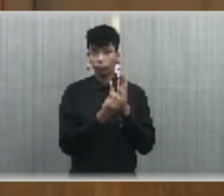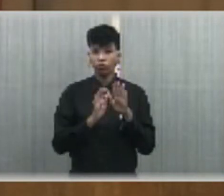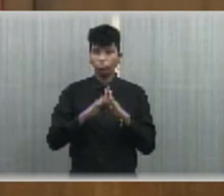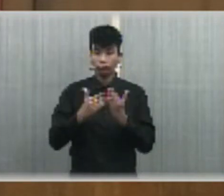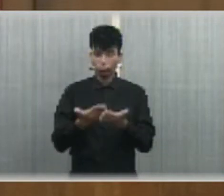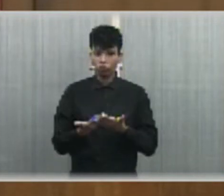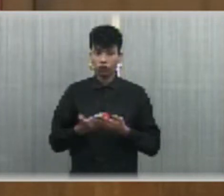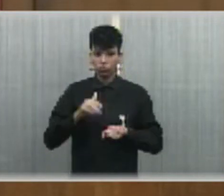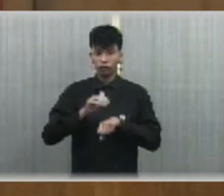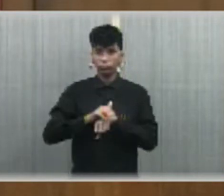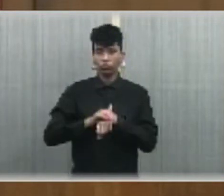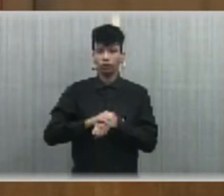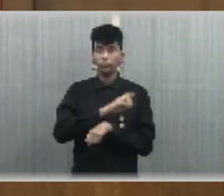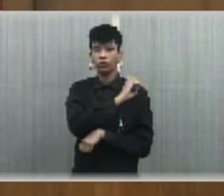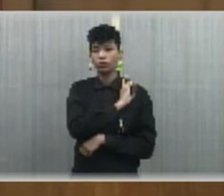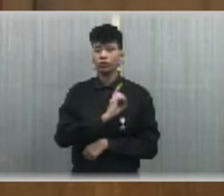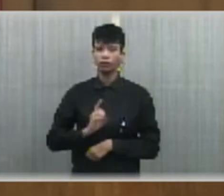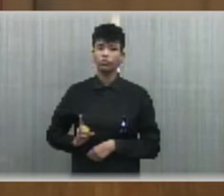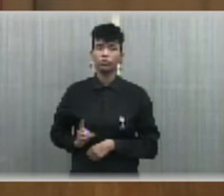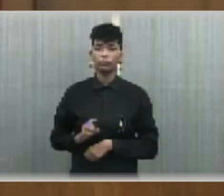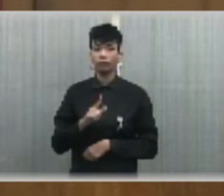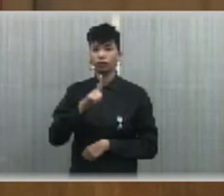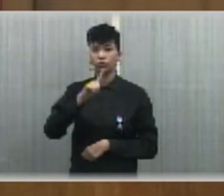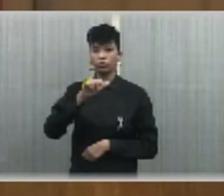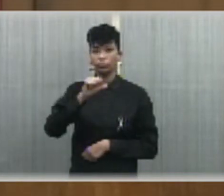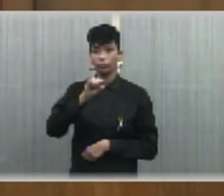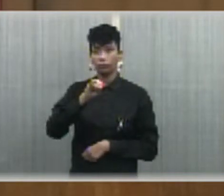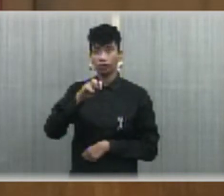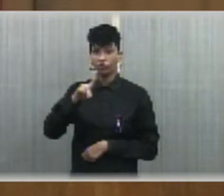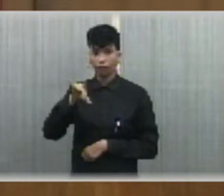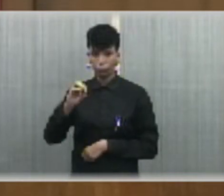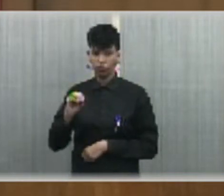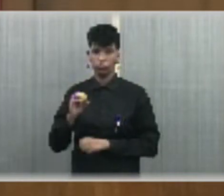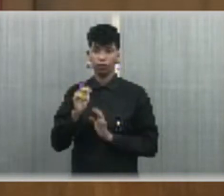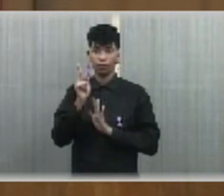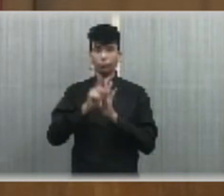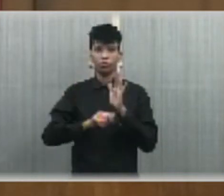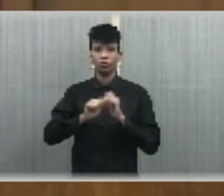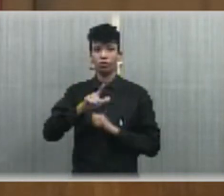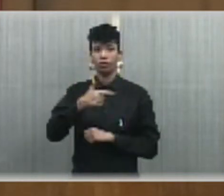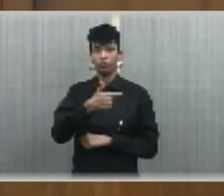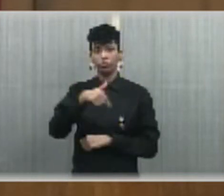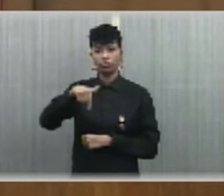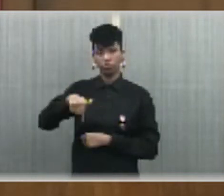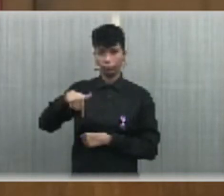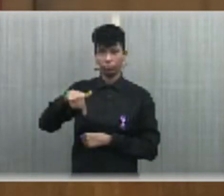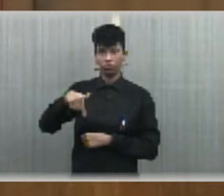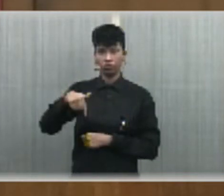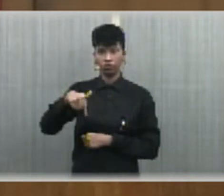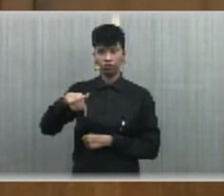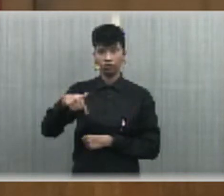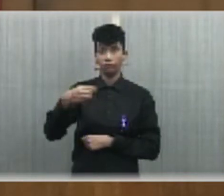Um requerimento de autoria do senhor Gessivaldo Isaías, processo